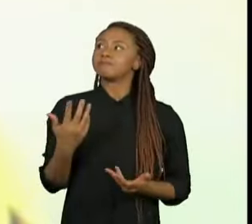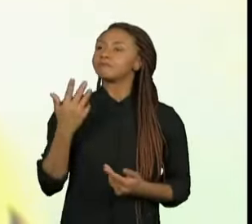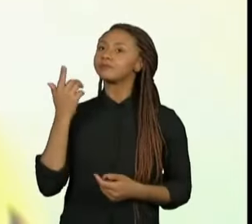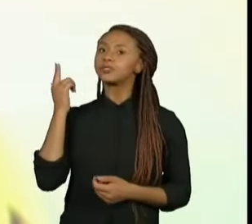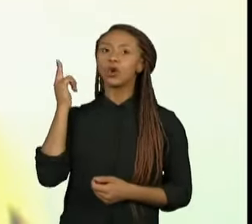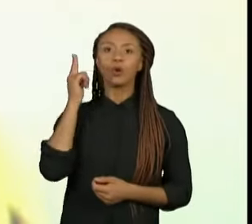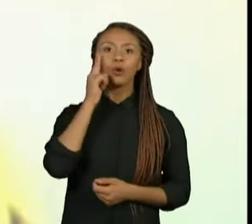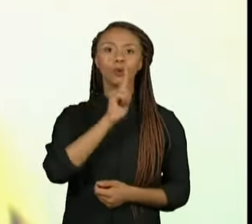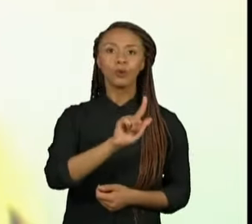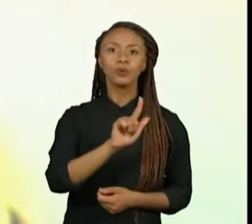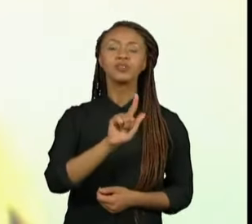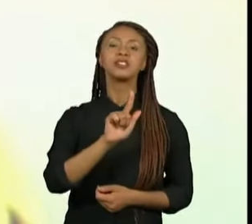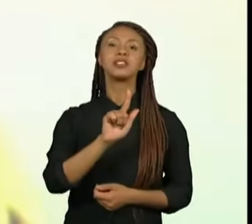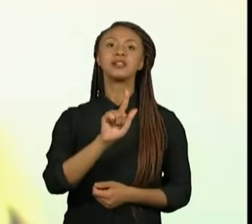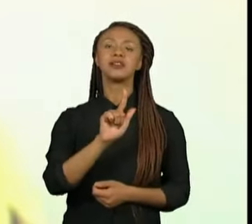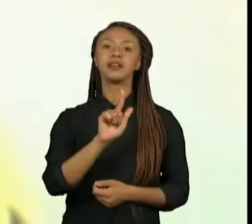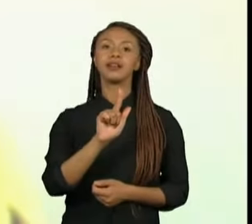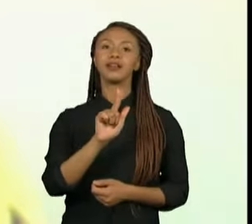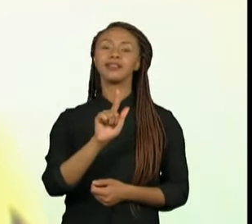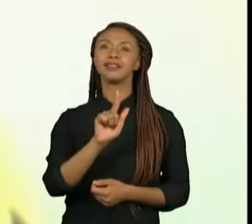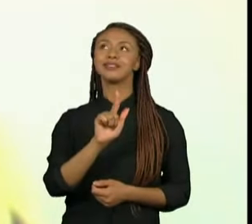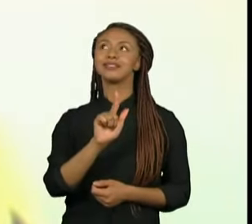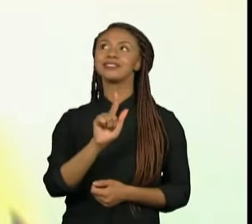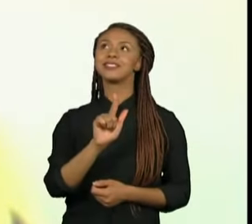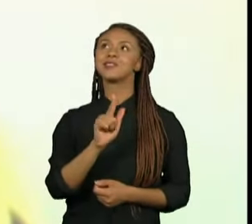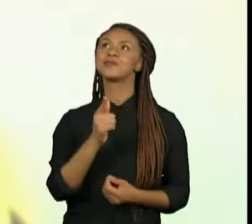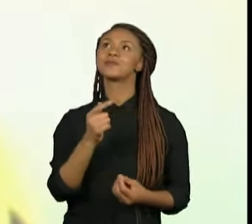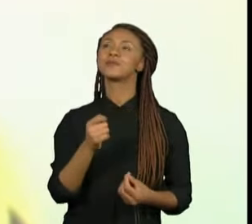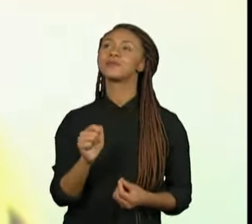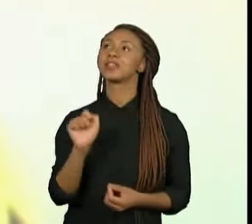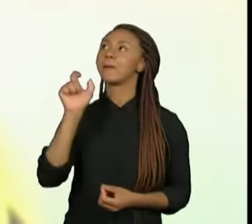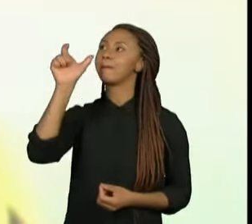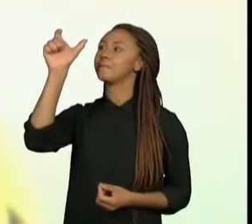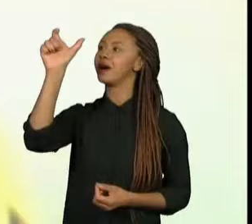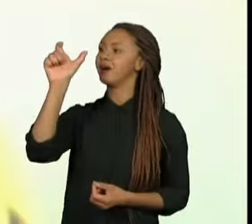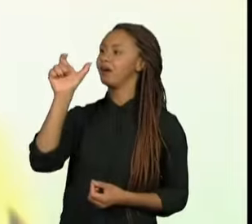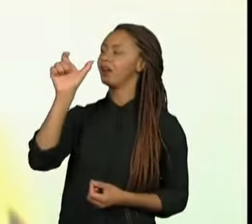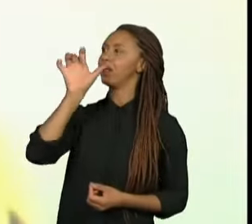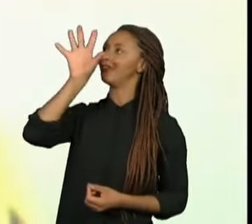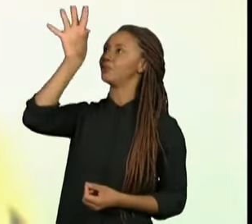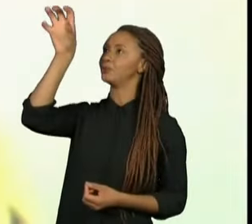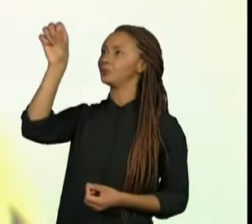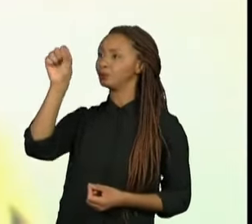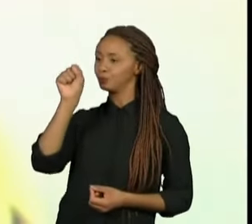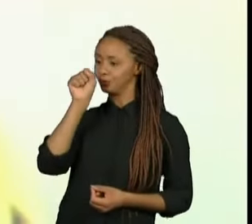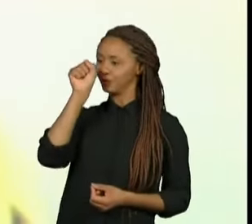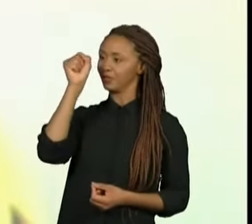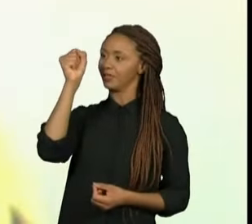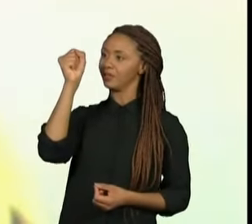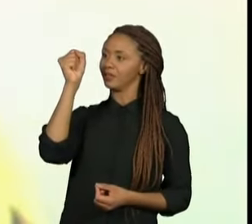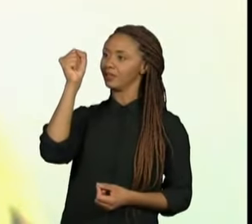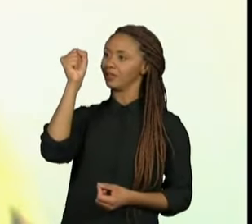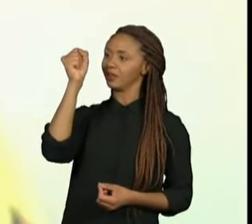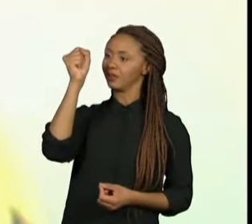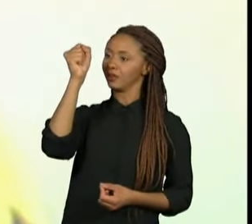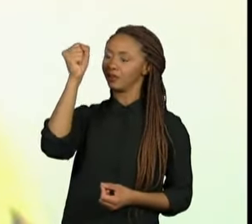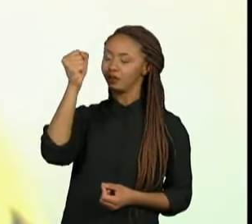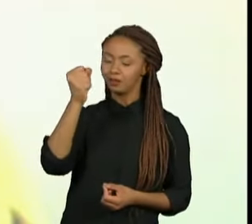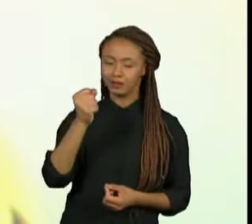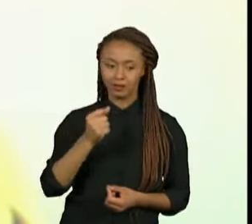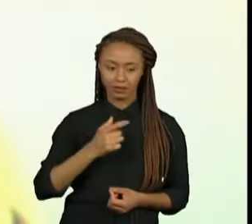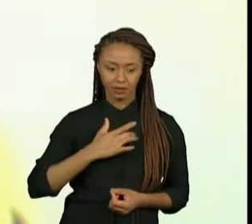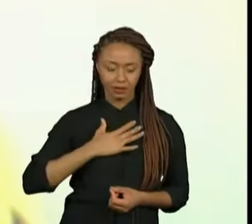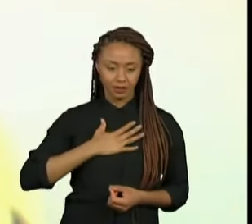pegar a palavra, o som da palavra, a palavra dita, e traduzir